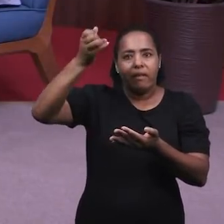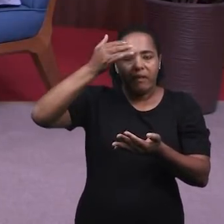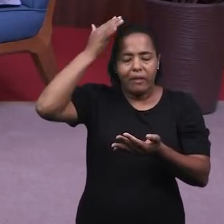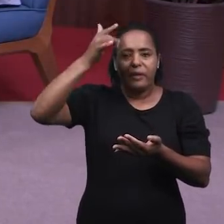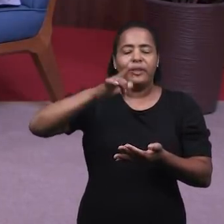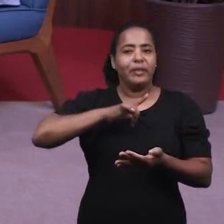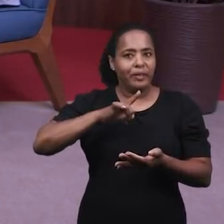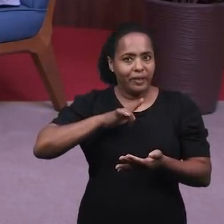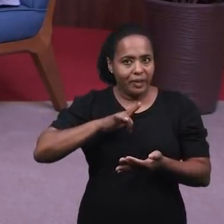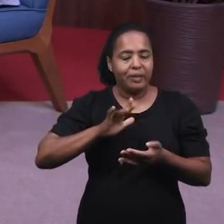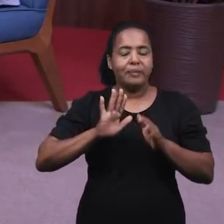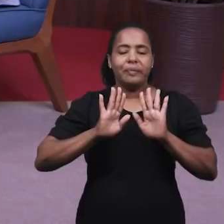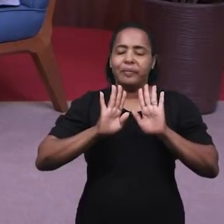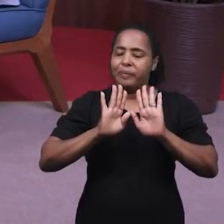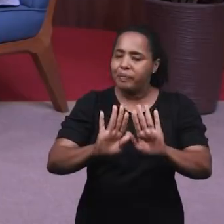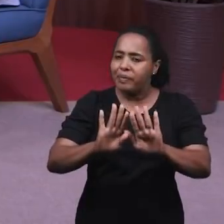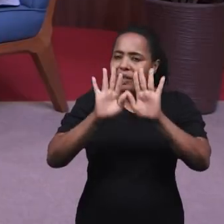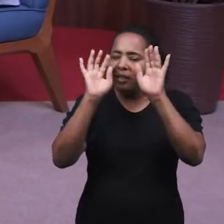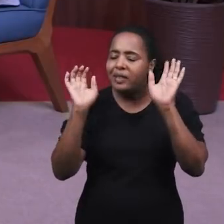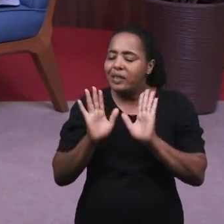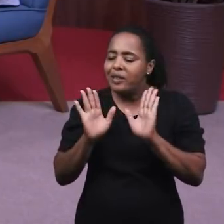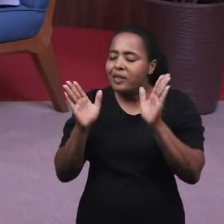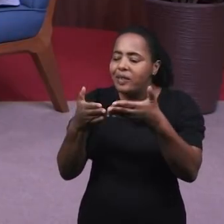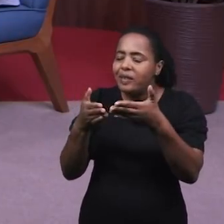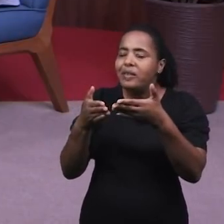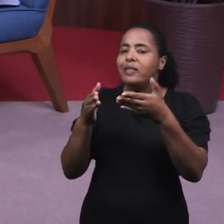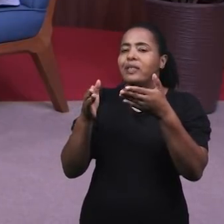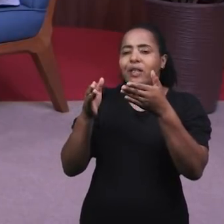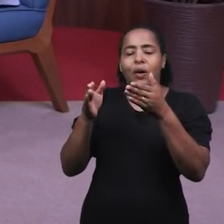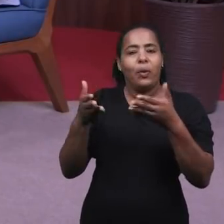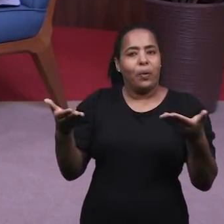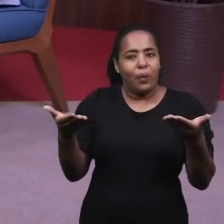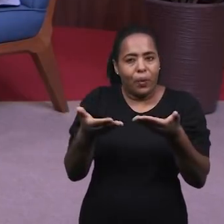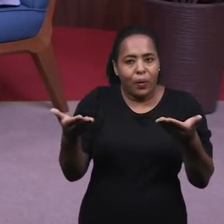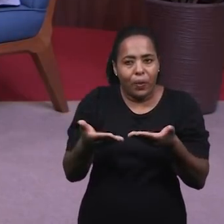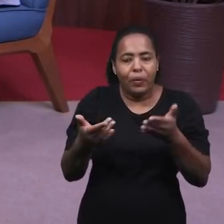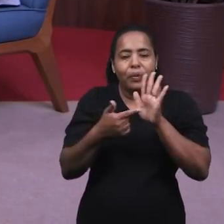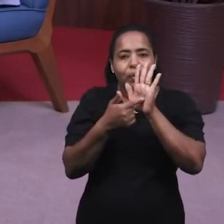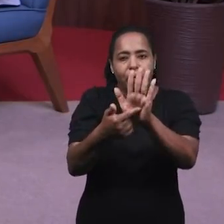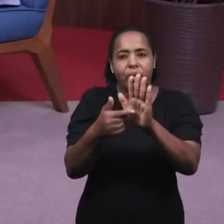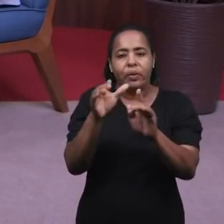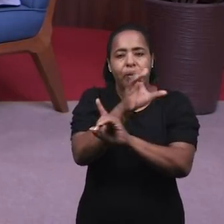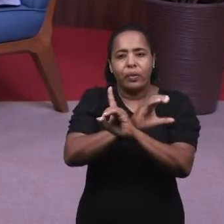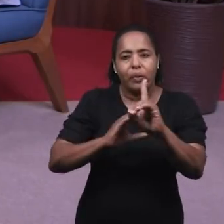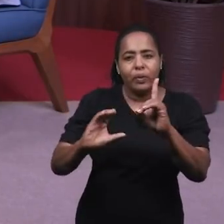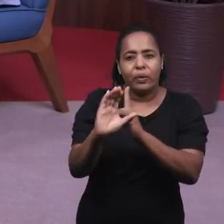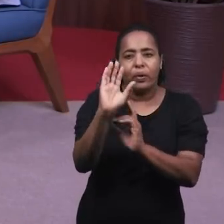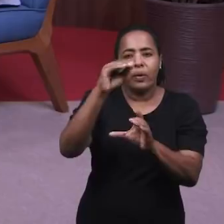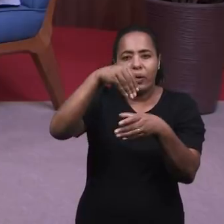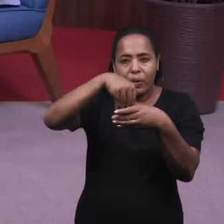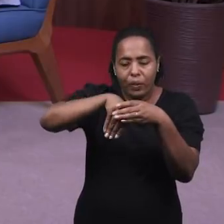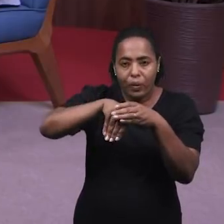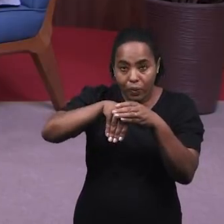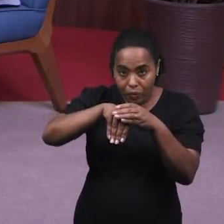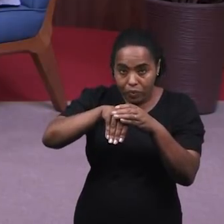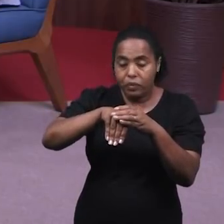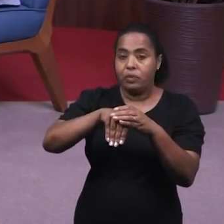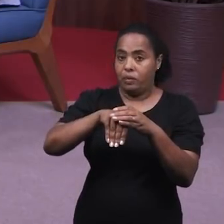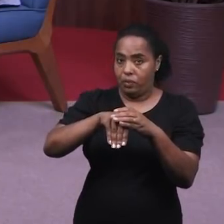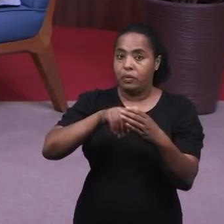ali. Mas, de maneira específica, nós vamos falar hoje sobre Jesus no culto do Velho